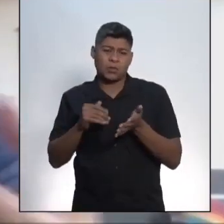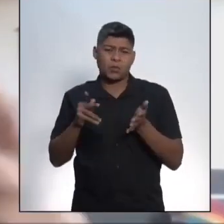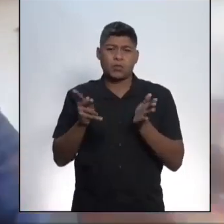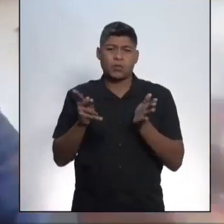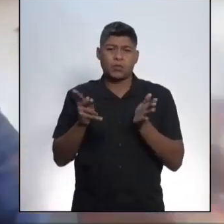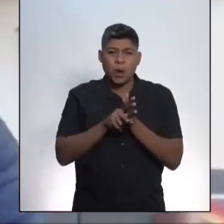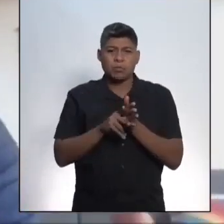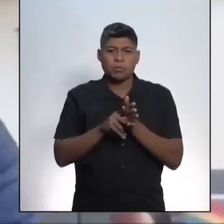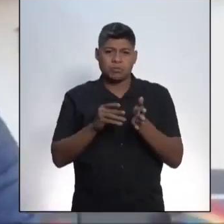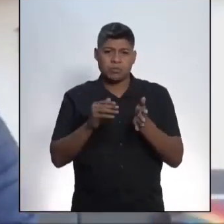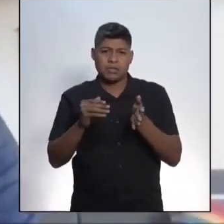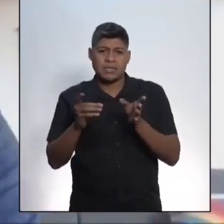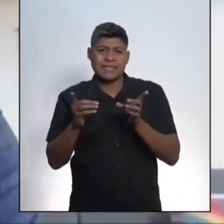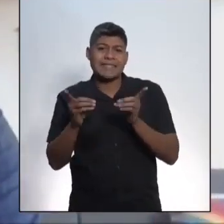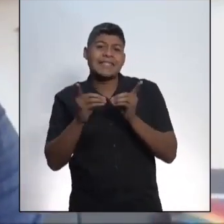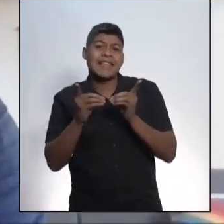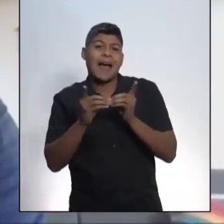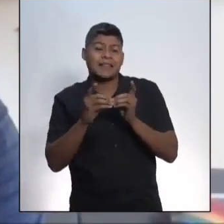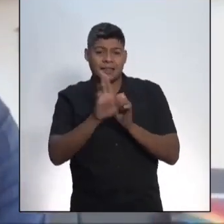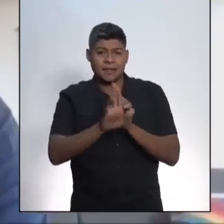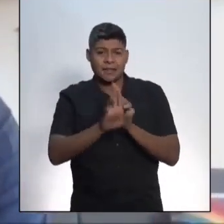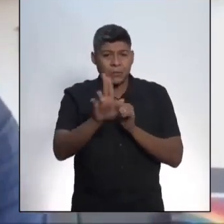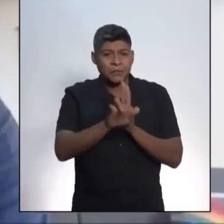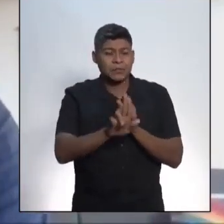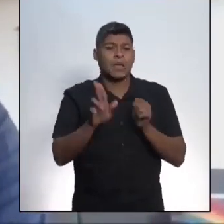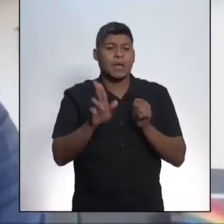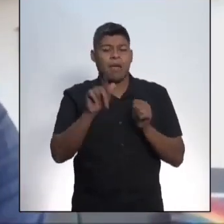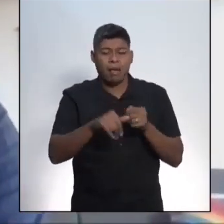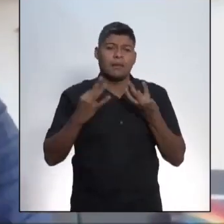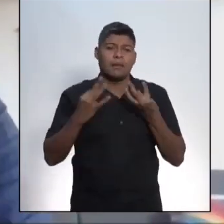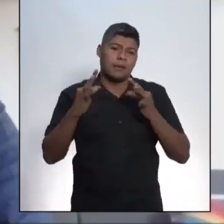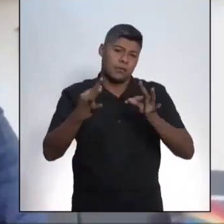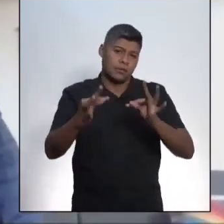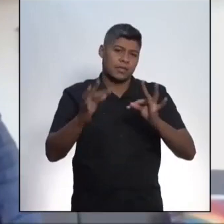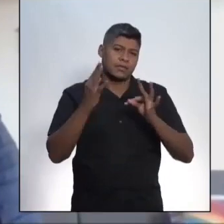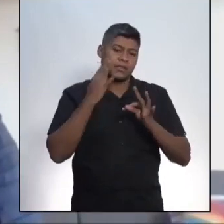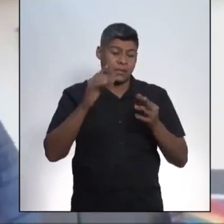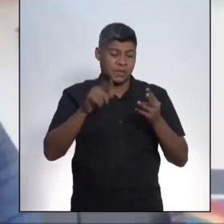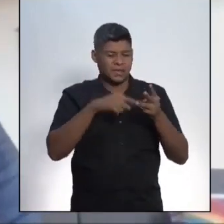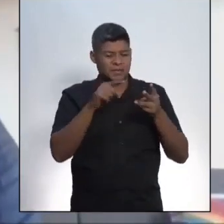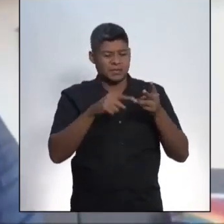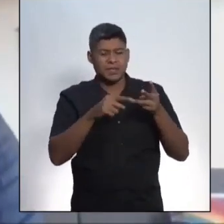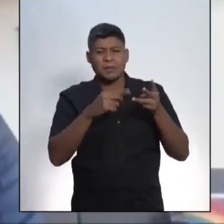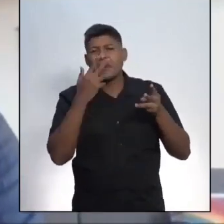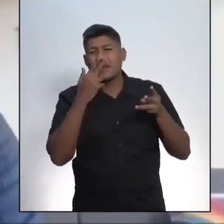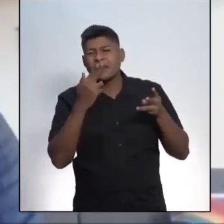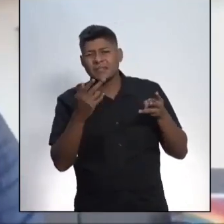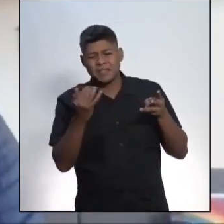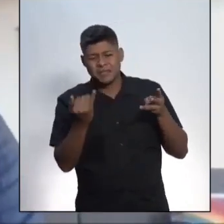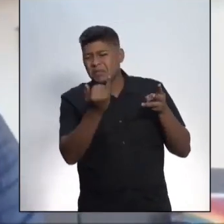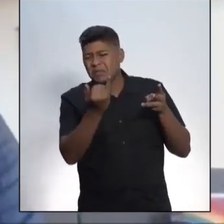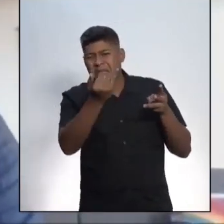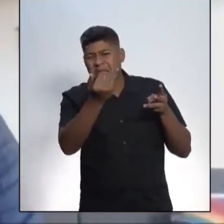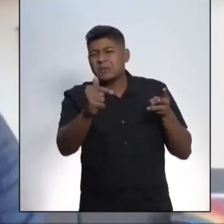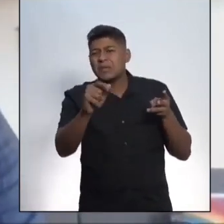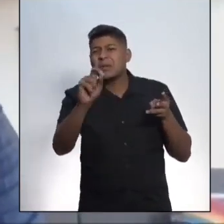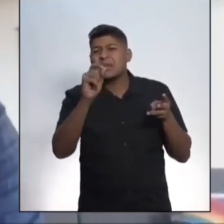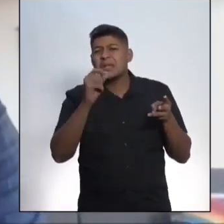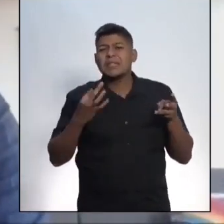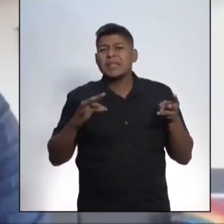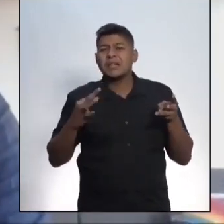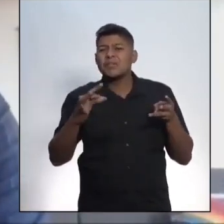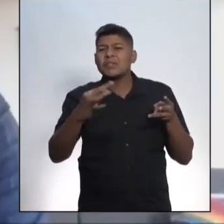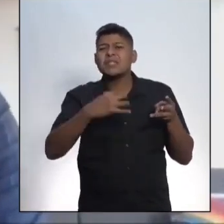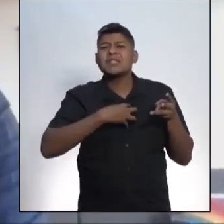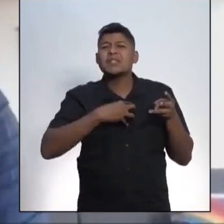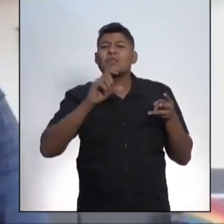e metodologias didáticas que a gente utiliza são tecnologias. E a terceira definição, que é a menos importante, é de tecnologia no